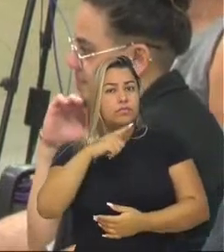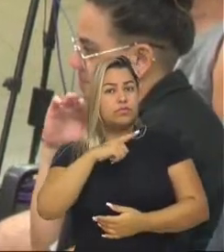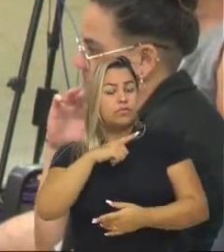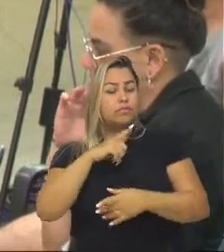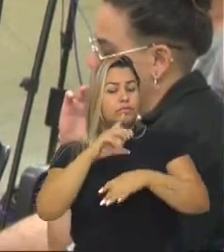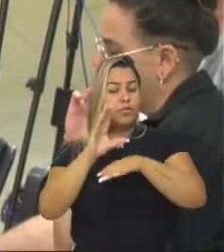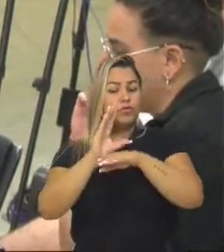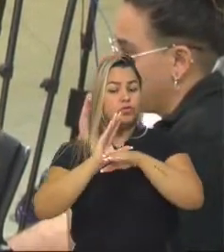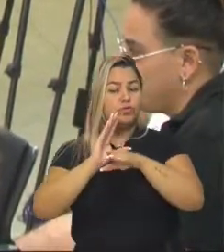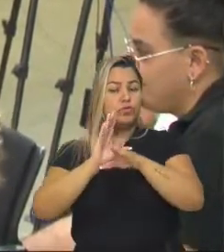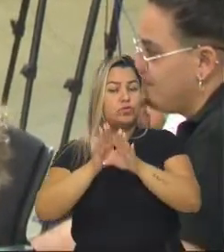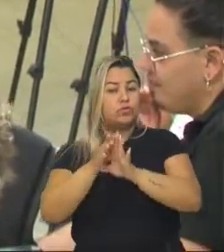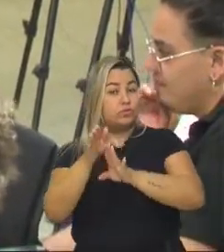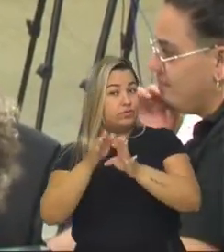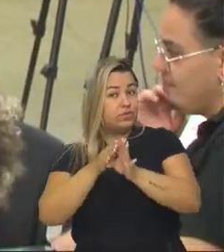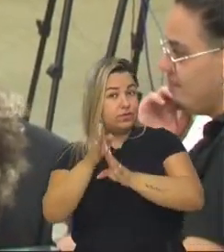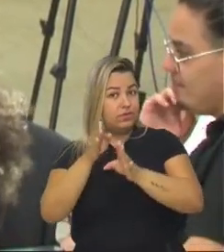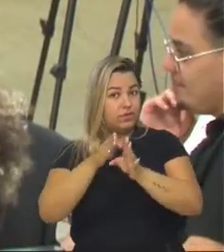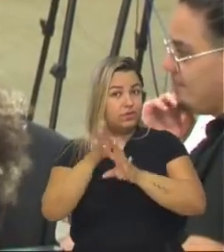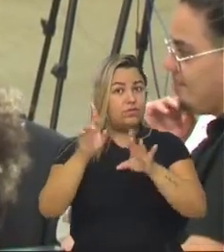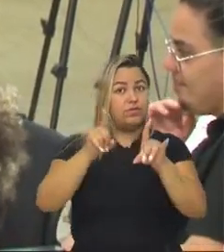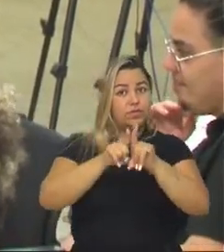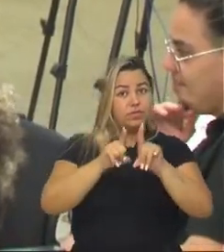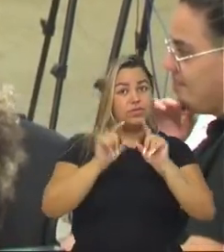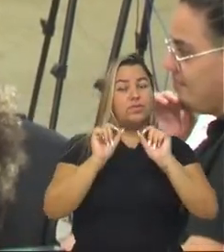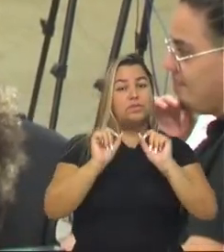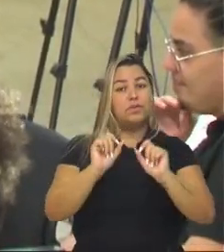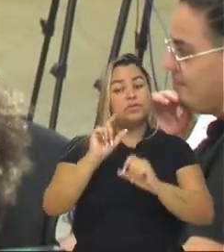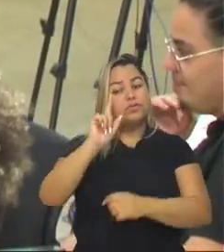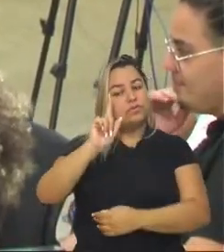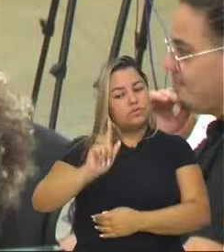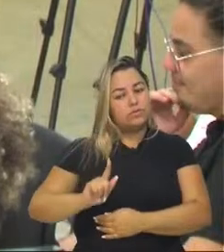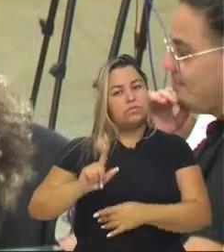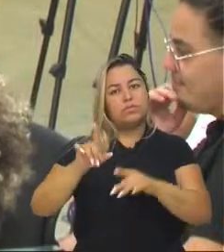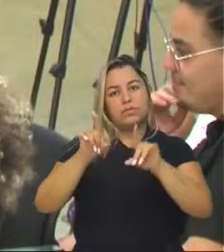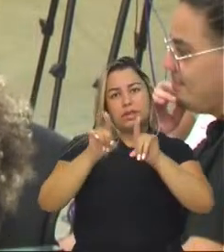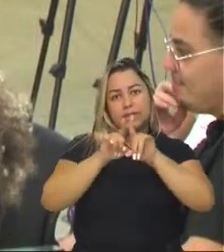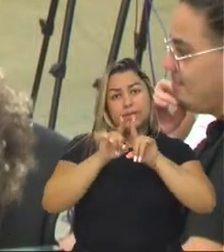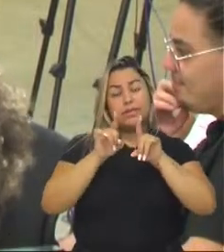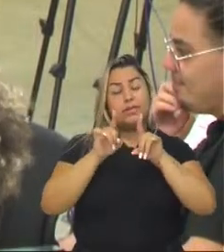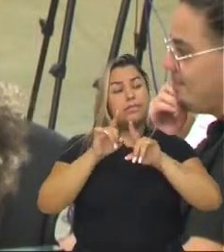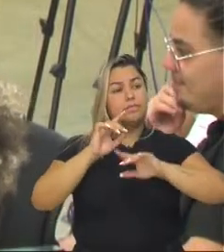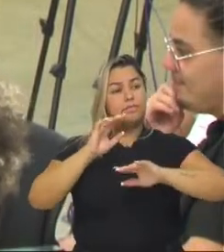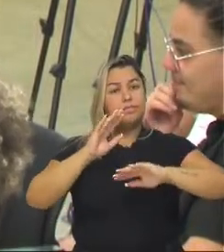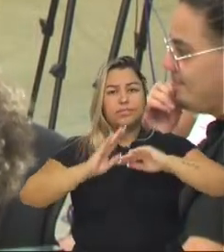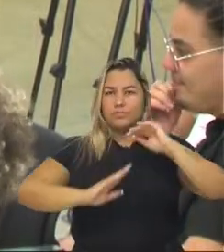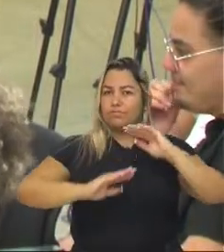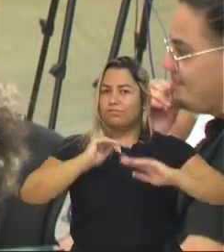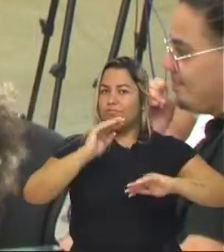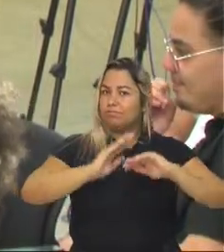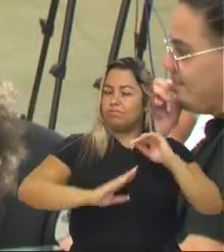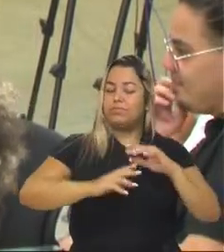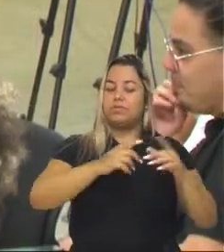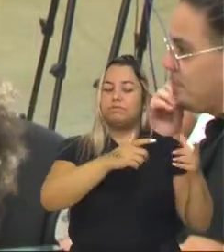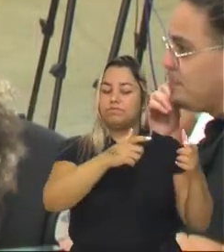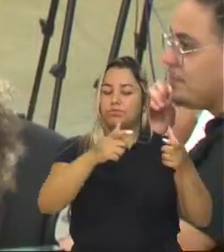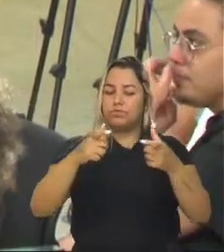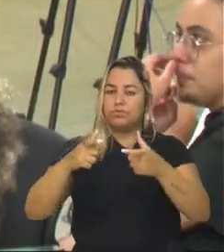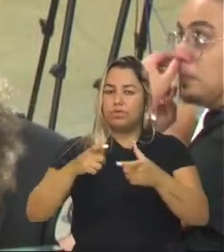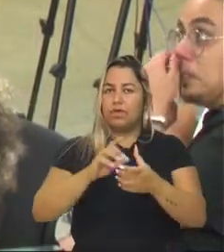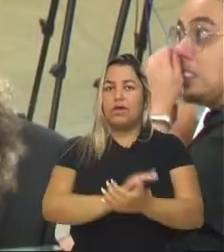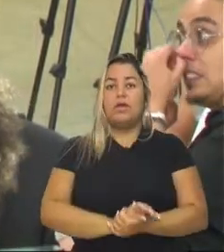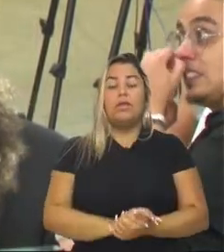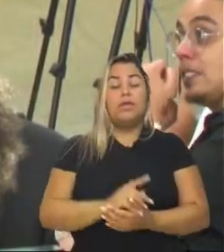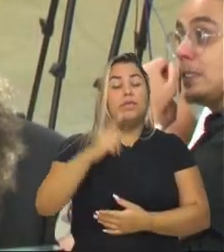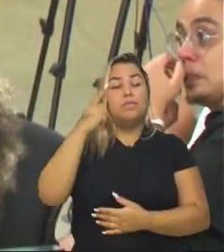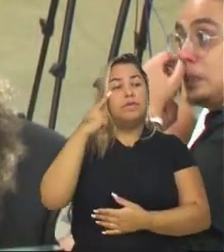conselheiro no CRP por Minas Gerais. Entrei agora na gestão, assim, ainda deslumbrado, ainda aprendendo com a potência desse espaço.